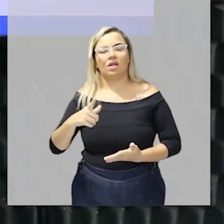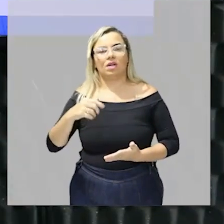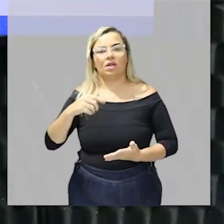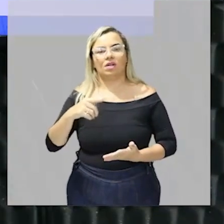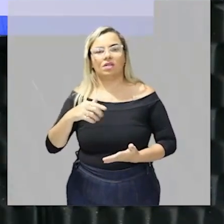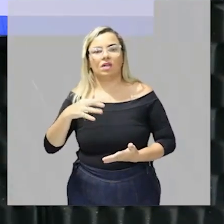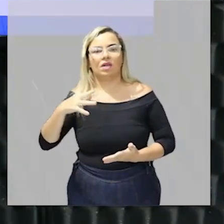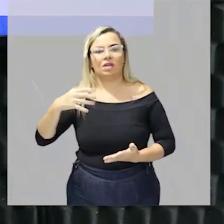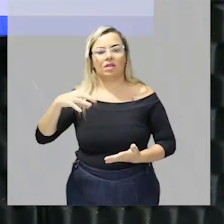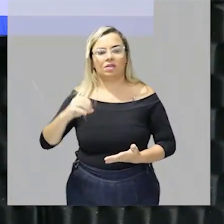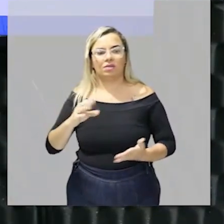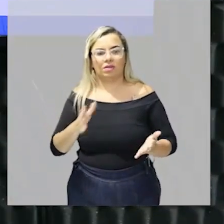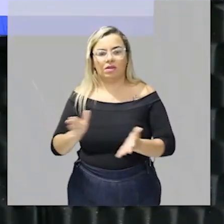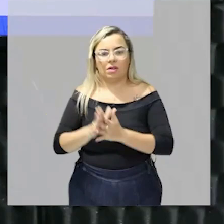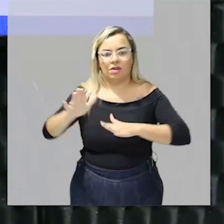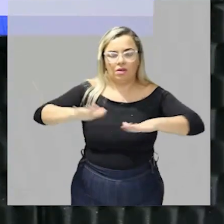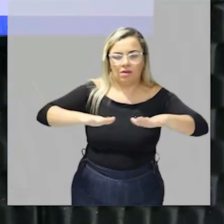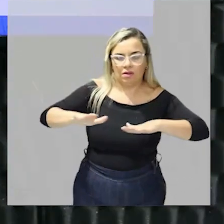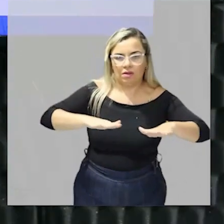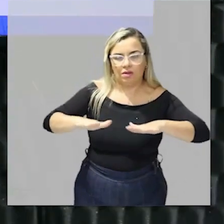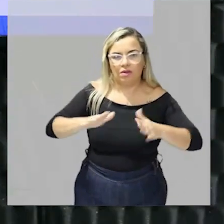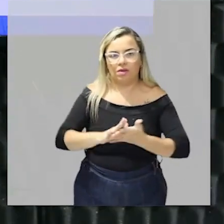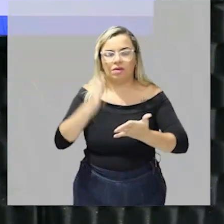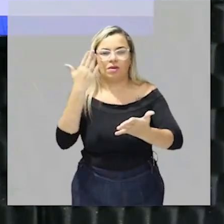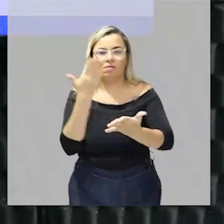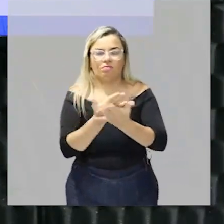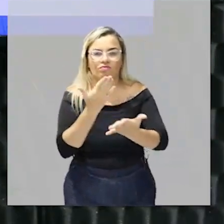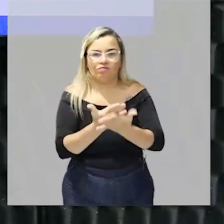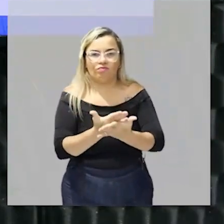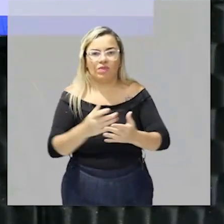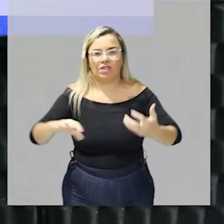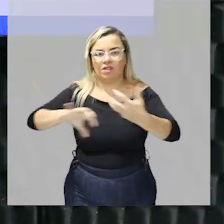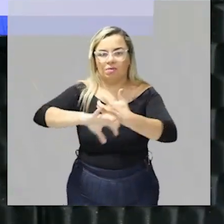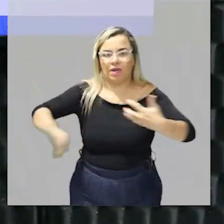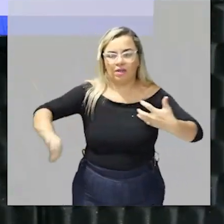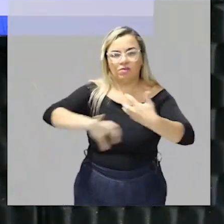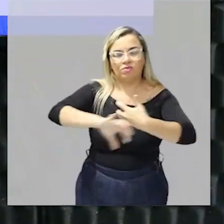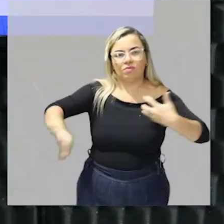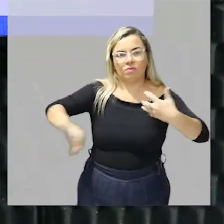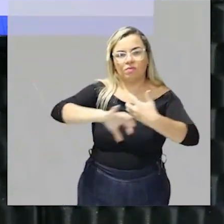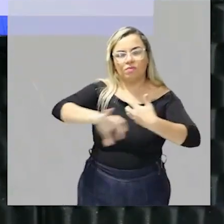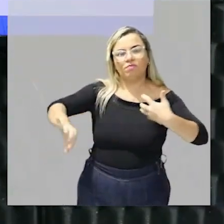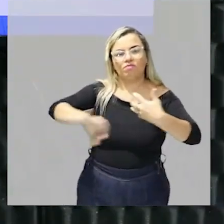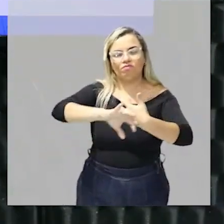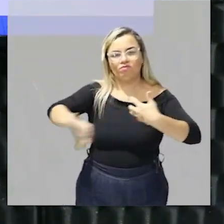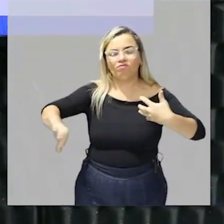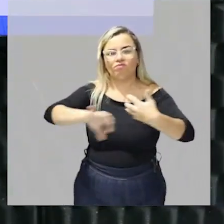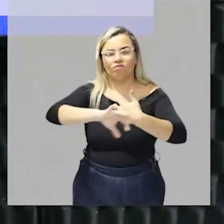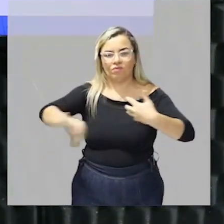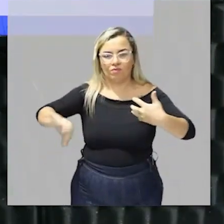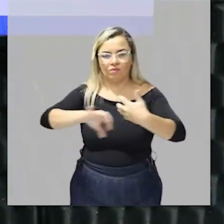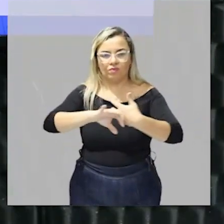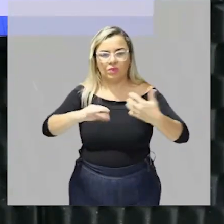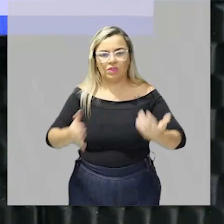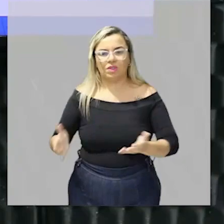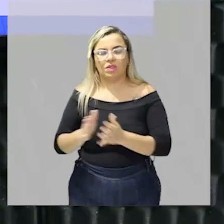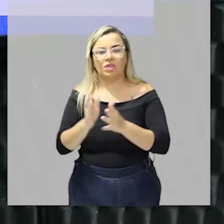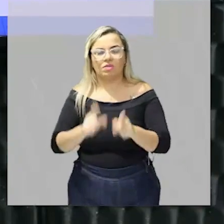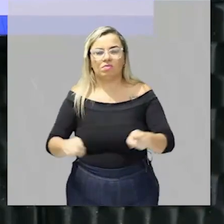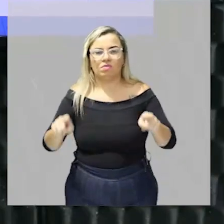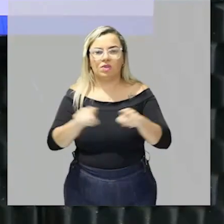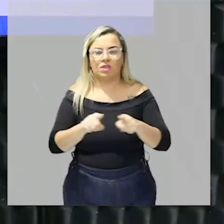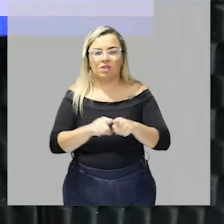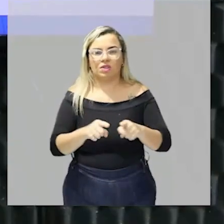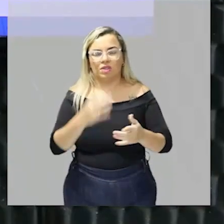movimentos de estudantes que defendem o quê? A segregação, que defendem o sectarismo, que defendem